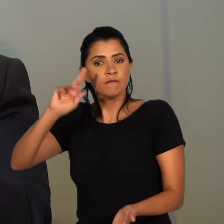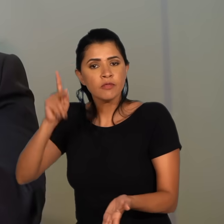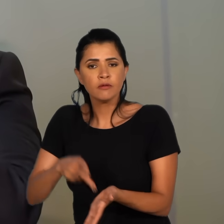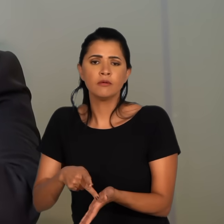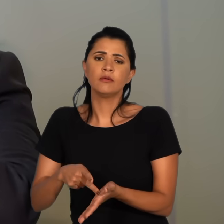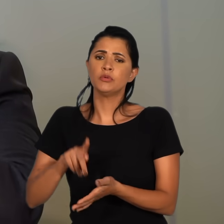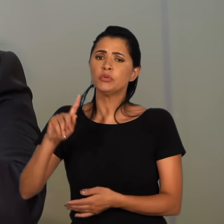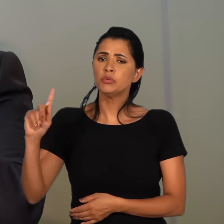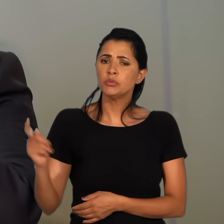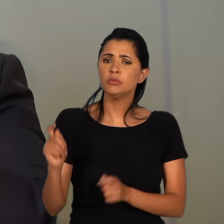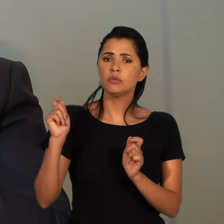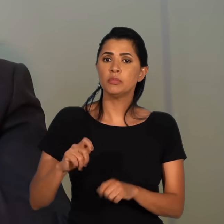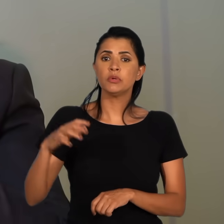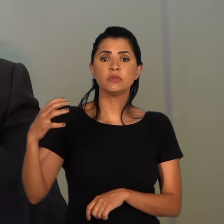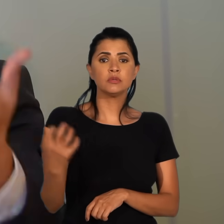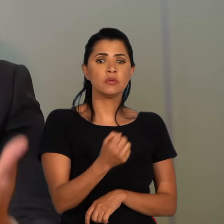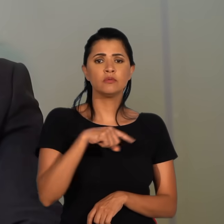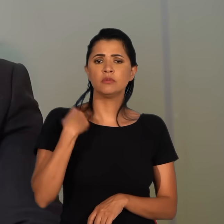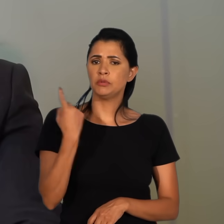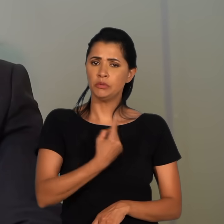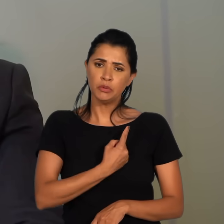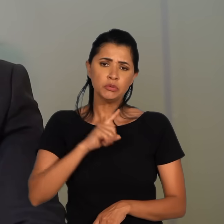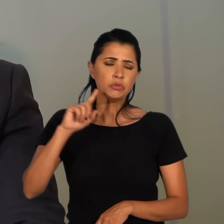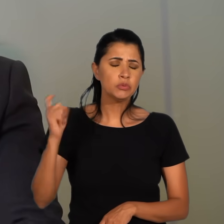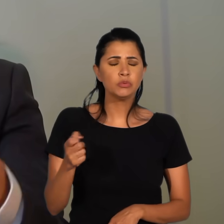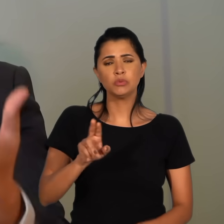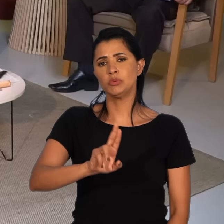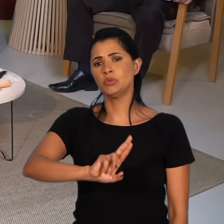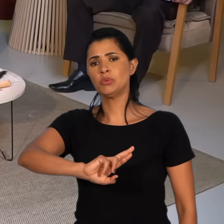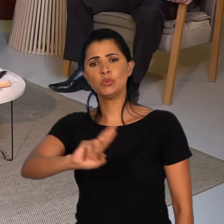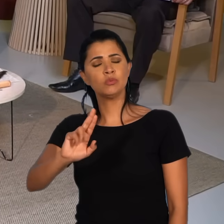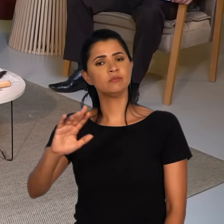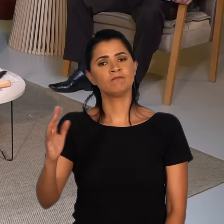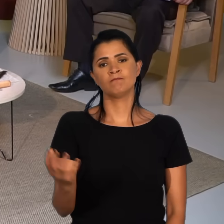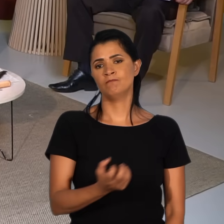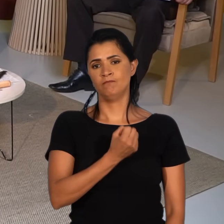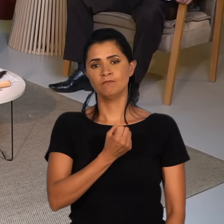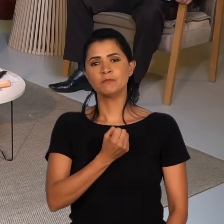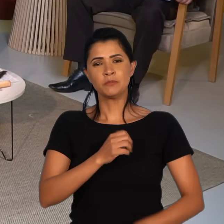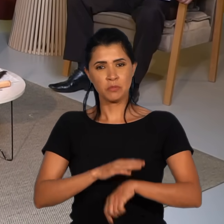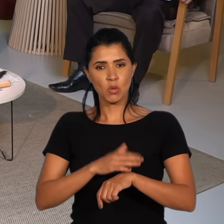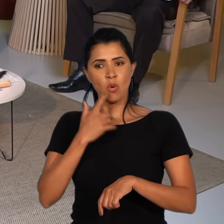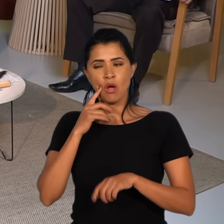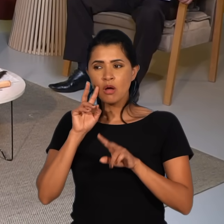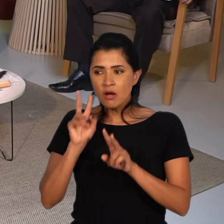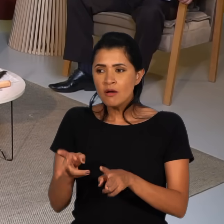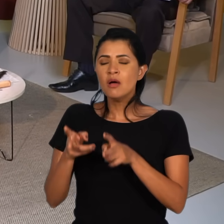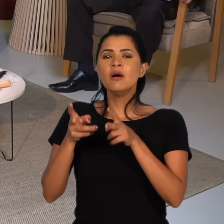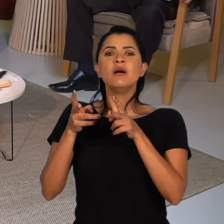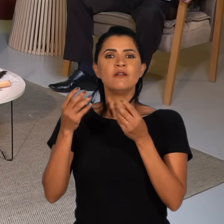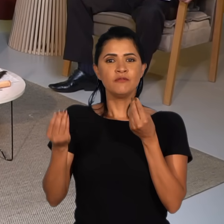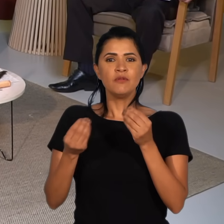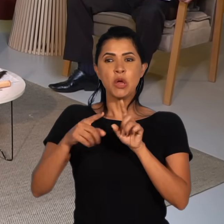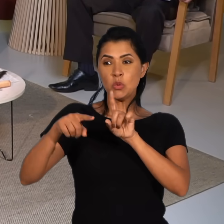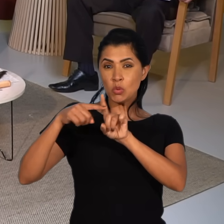único capaz de de nos salvar que tem o poder para nos salvar o único nome Redentor né E quando a gente contempla